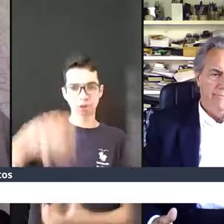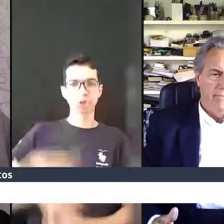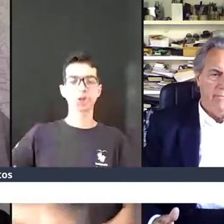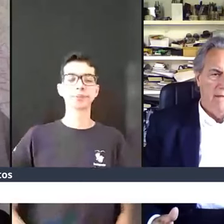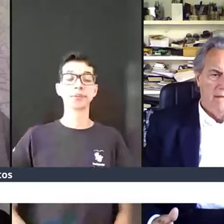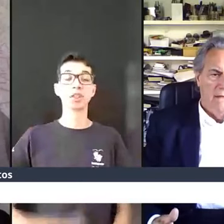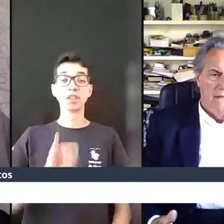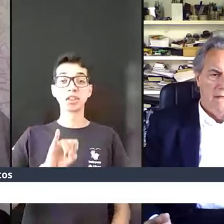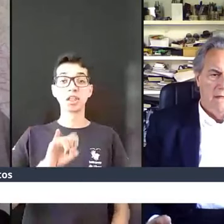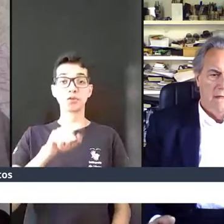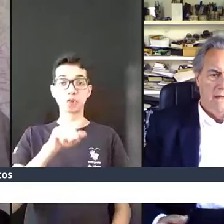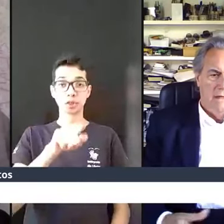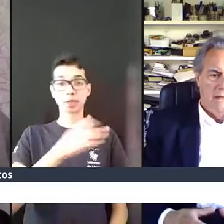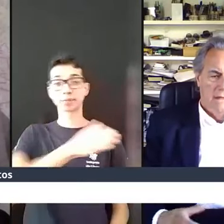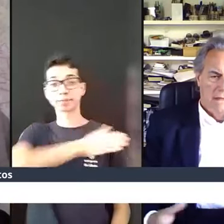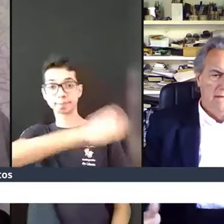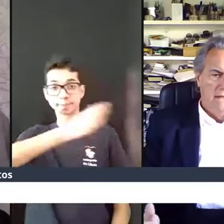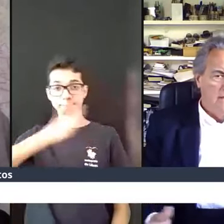empresa,